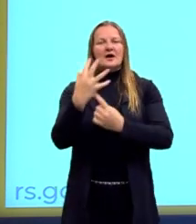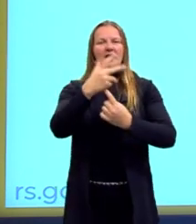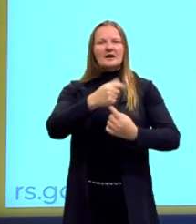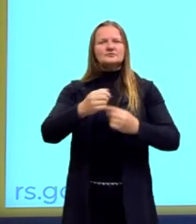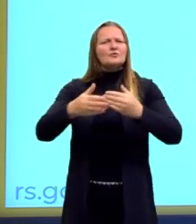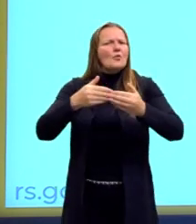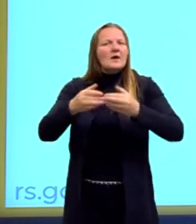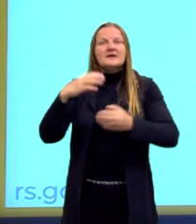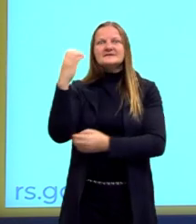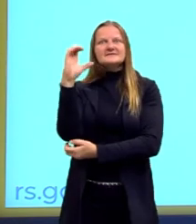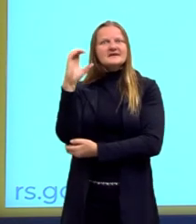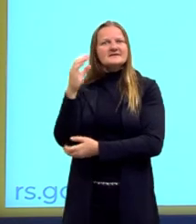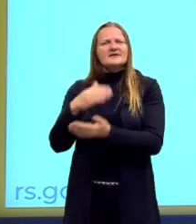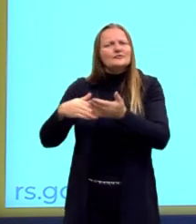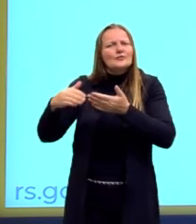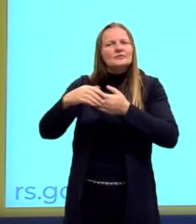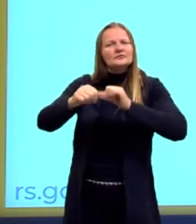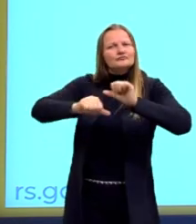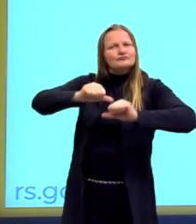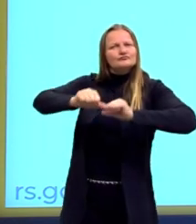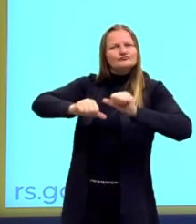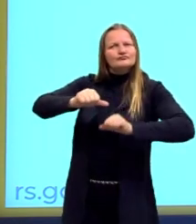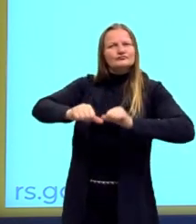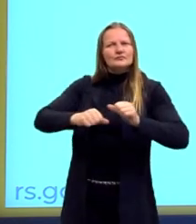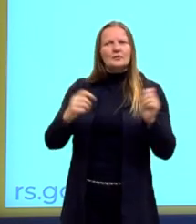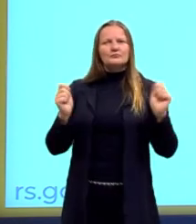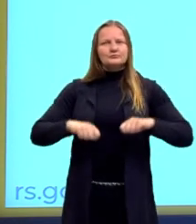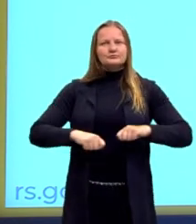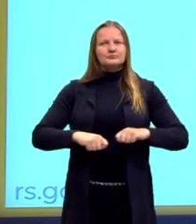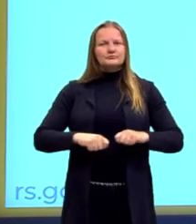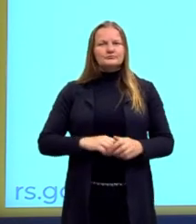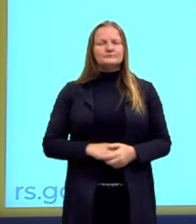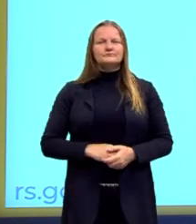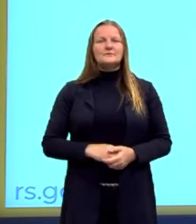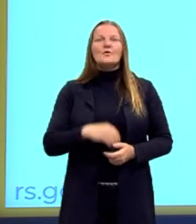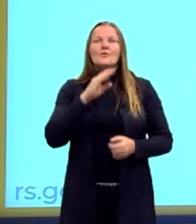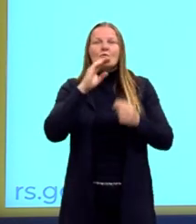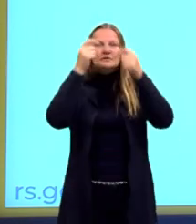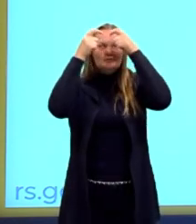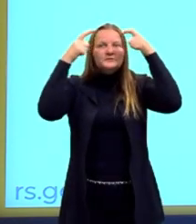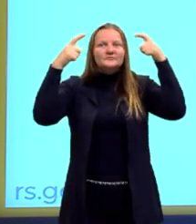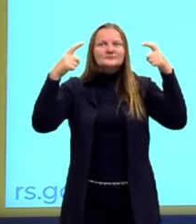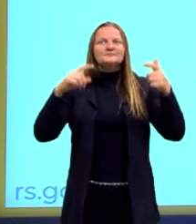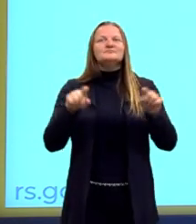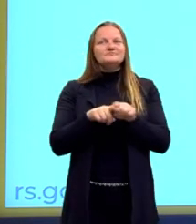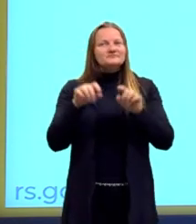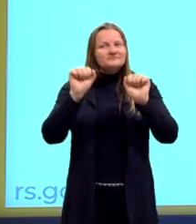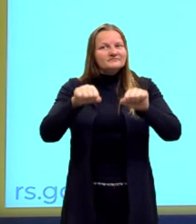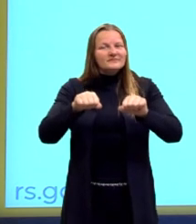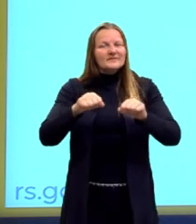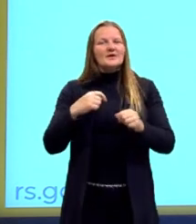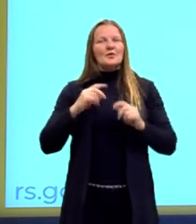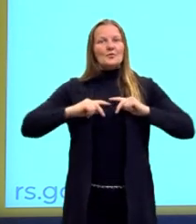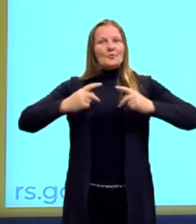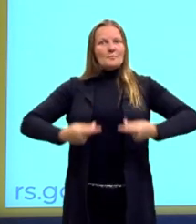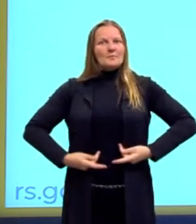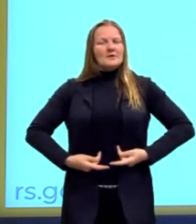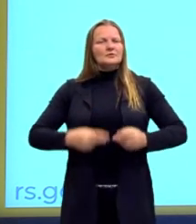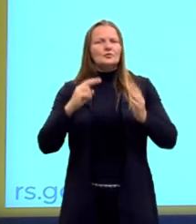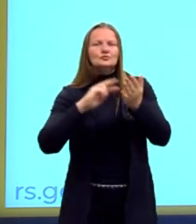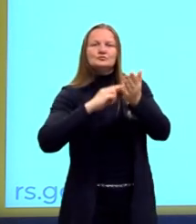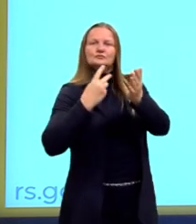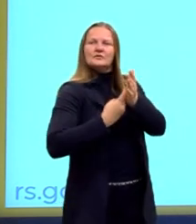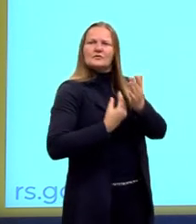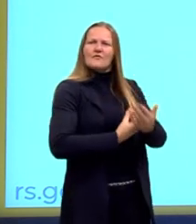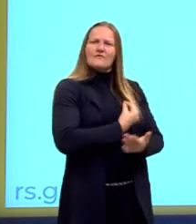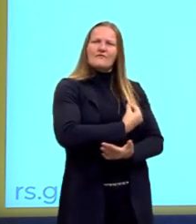como qualquer outra ciência por isso a arte é possibilidade de conhecimento sim né em busca do significado da